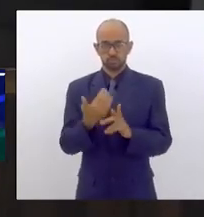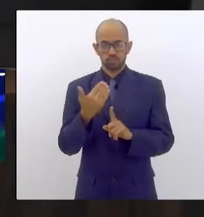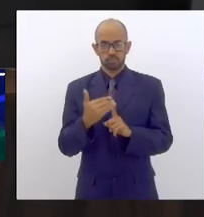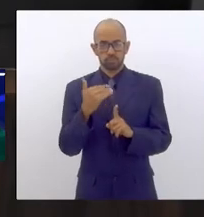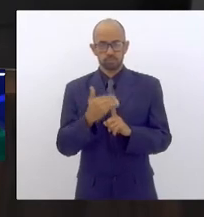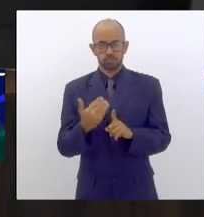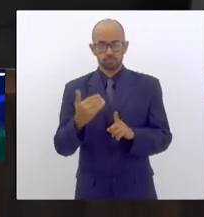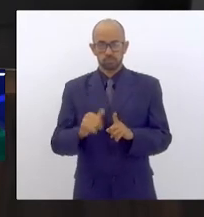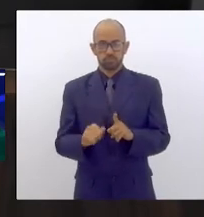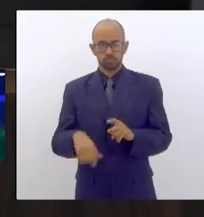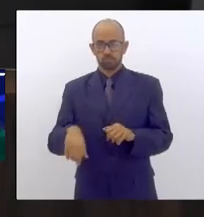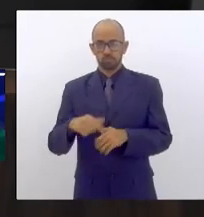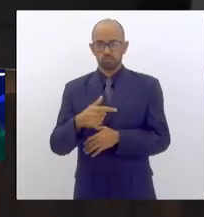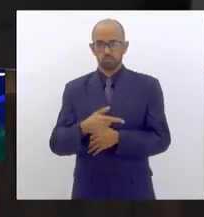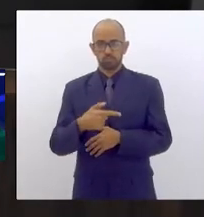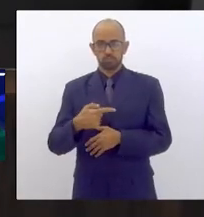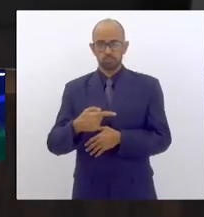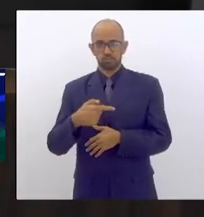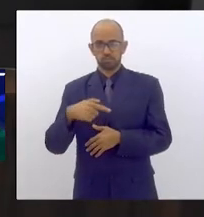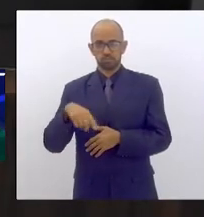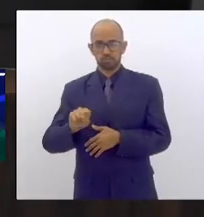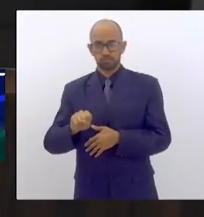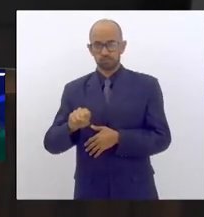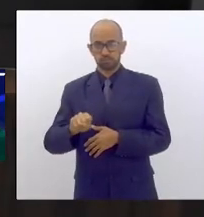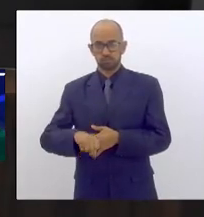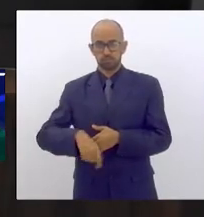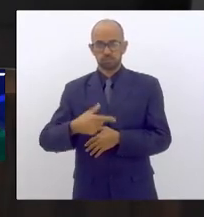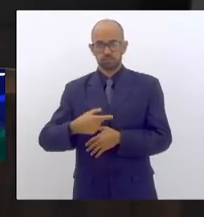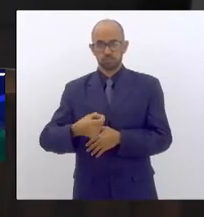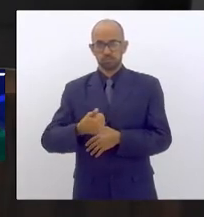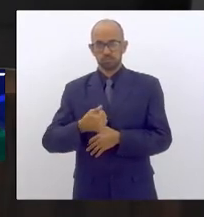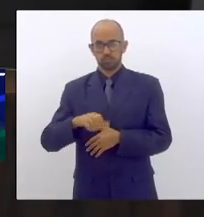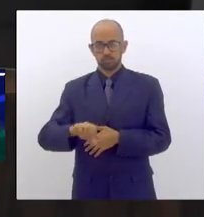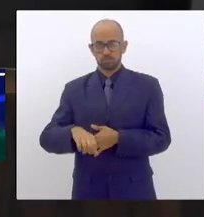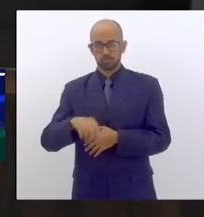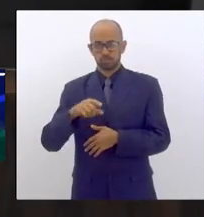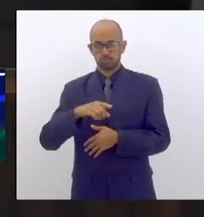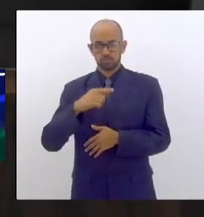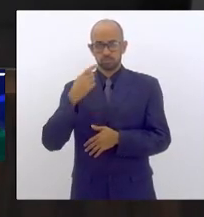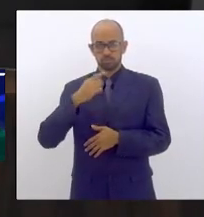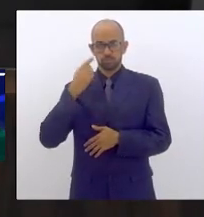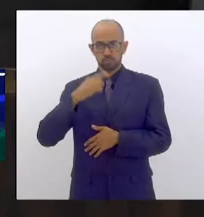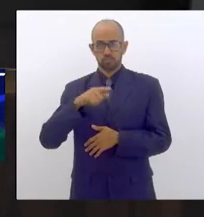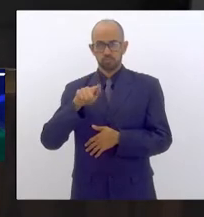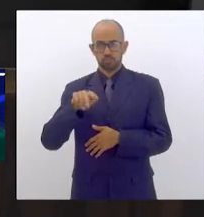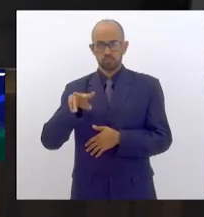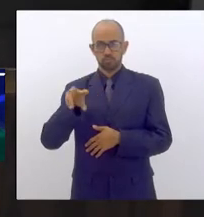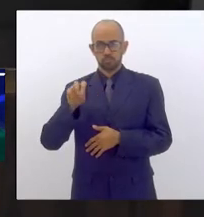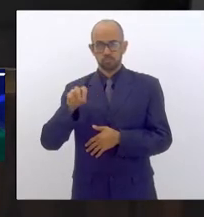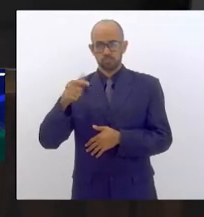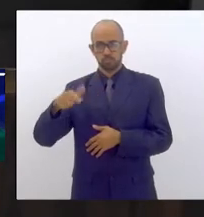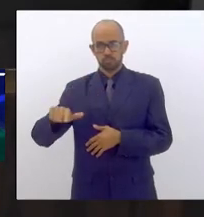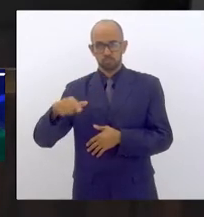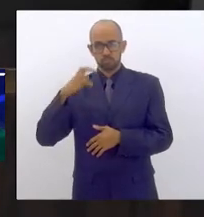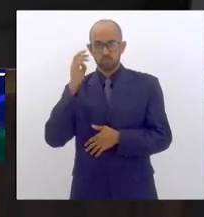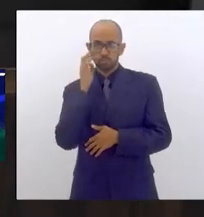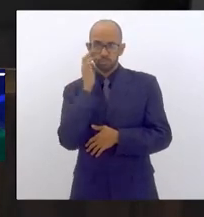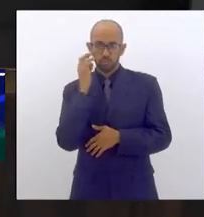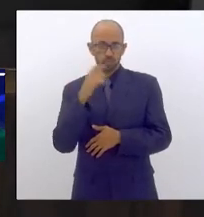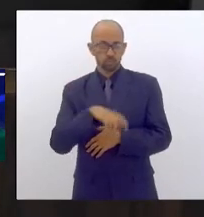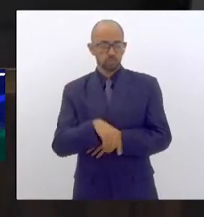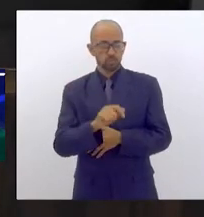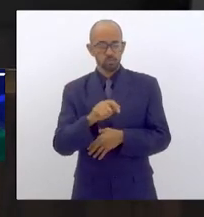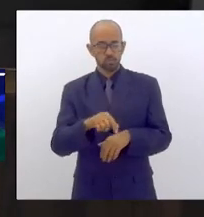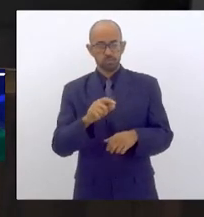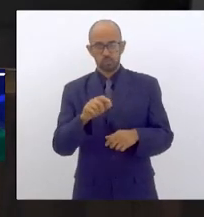lei 278-A de 19, de autoria dos deputados Gustavo Tutuque e Valdec Carneiro, que institui o Sistema Estadual de Ciência, Tecnologia e Inovação